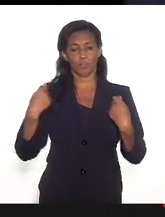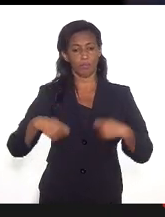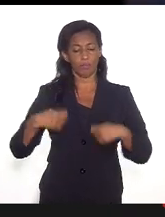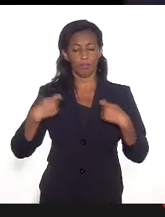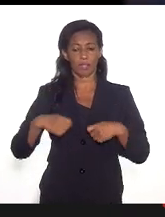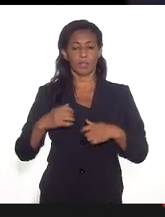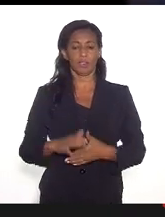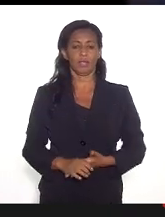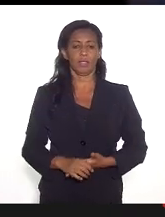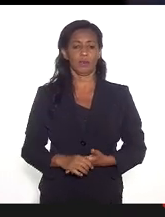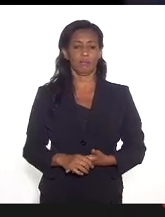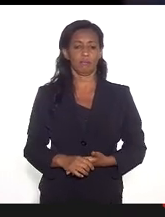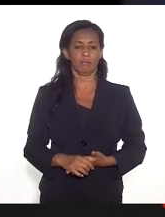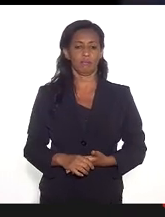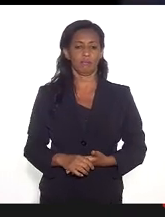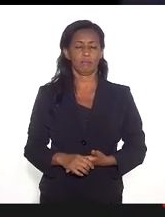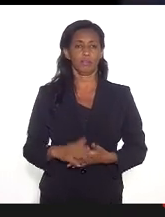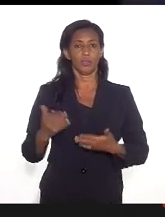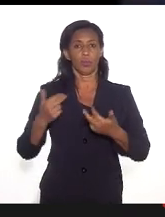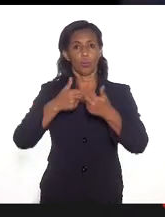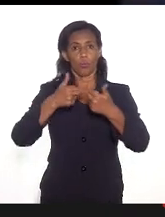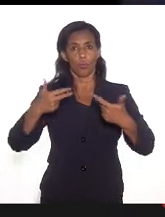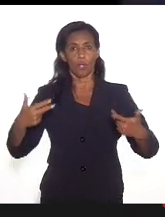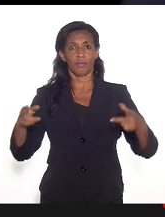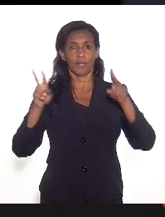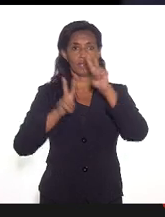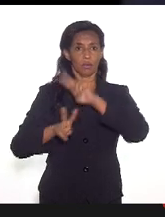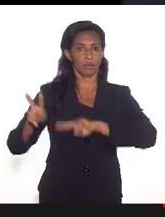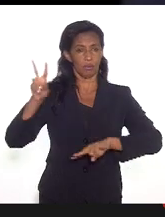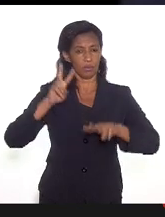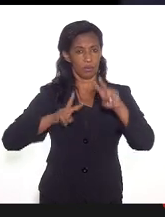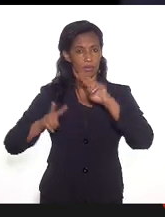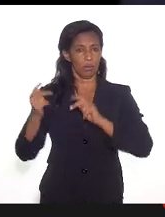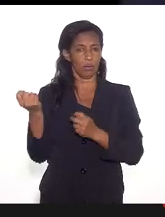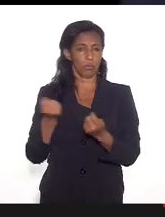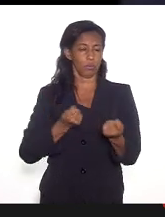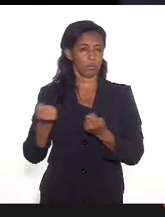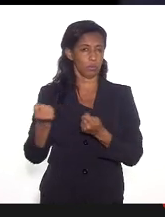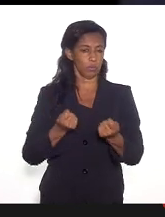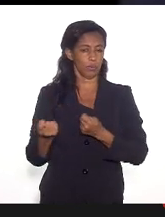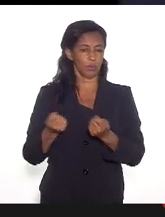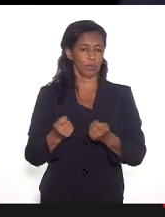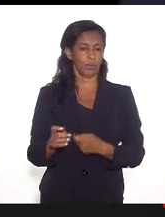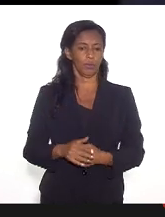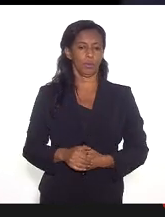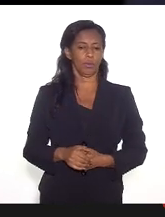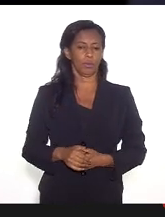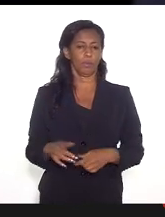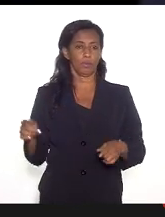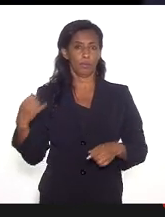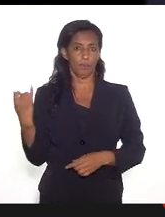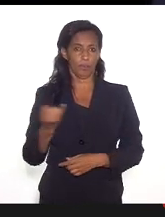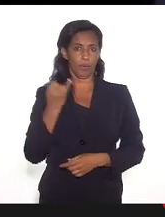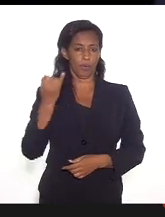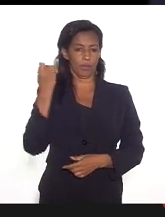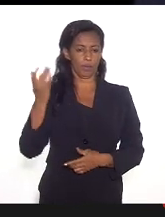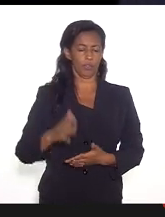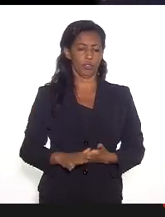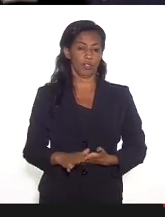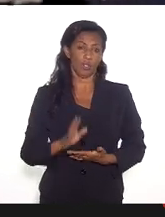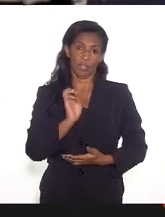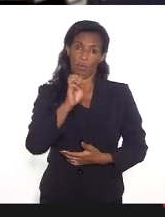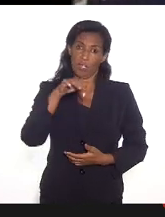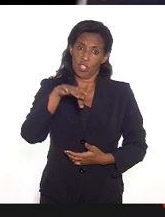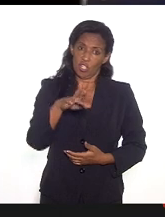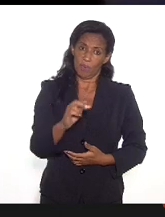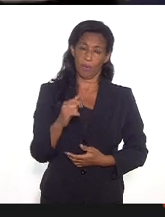de abordagens qualificadas, uma visão econométrica importante. Então, a Engepron tem esse